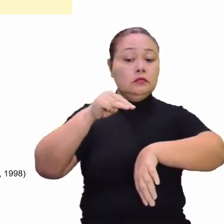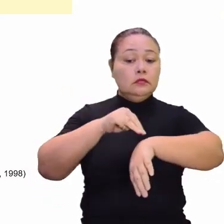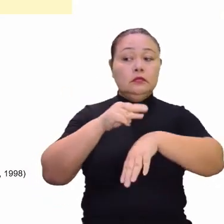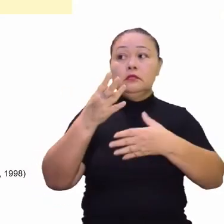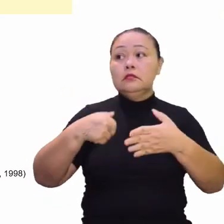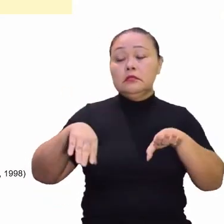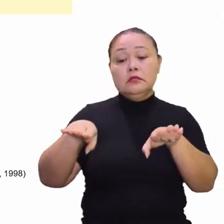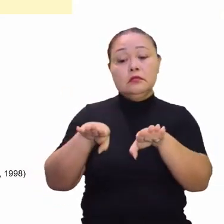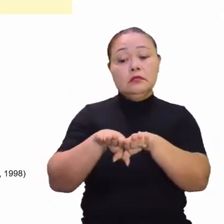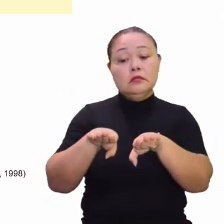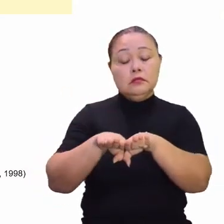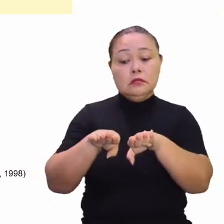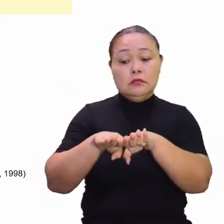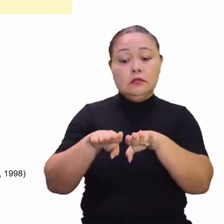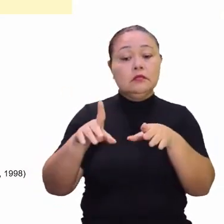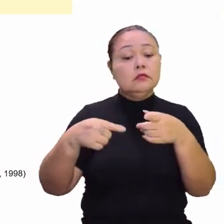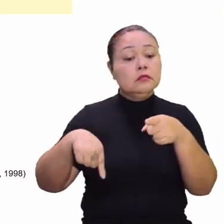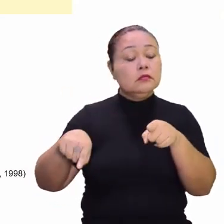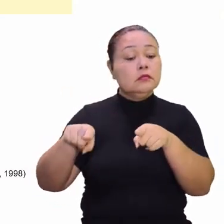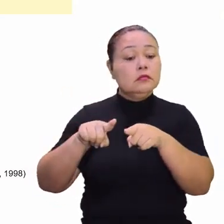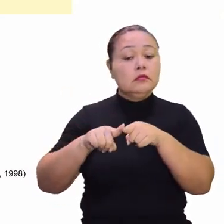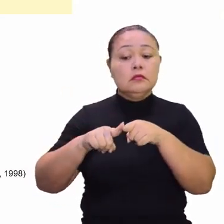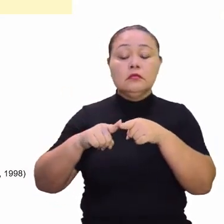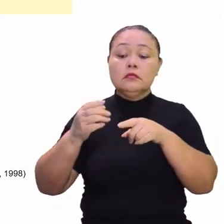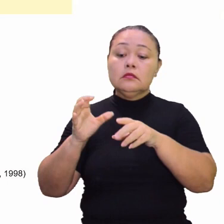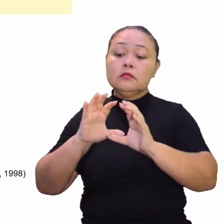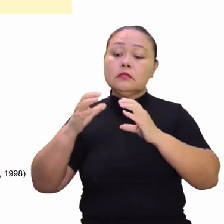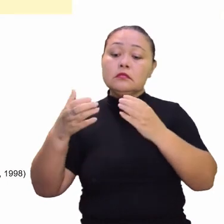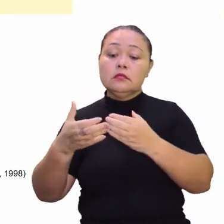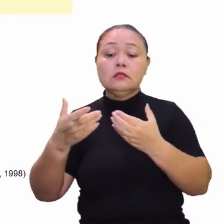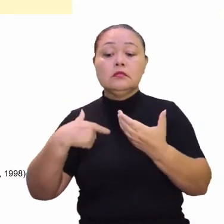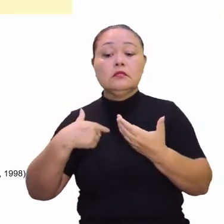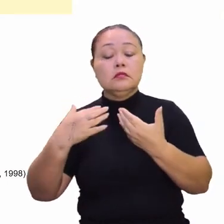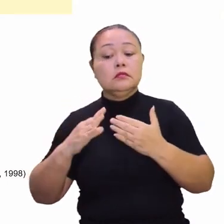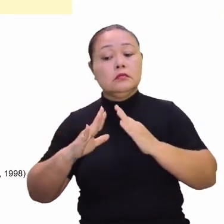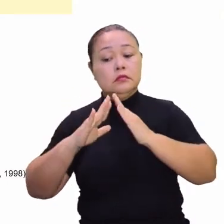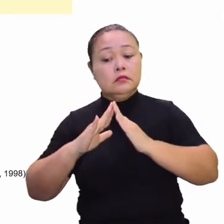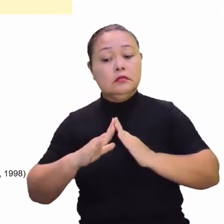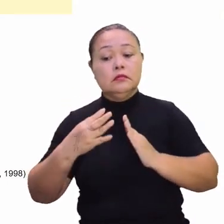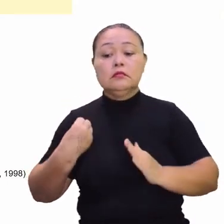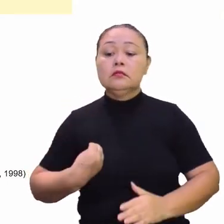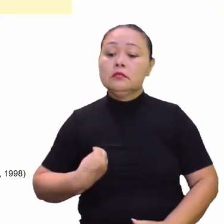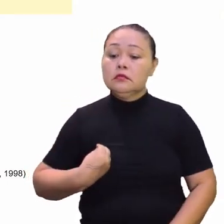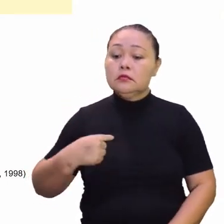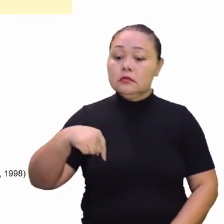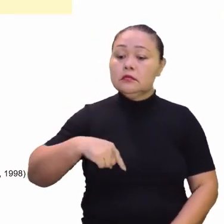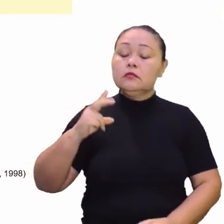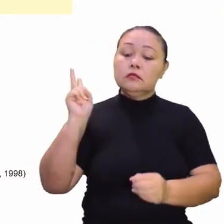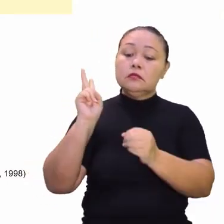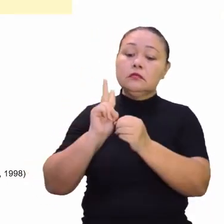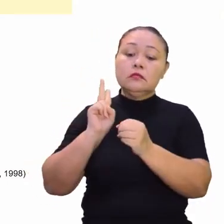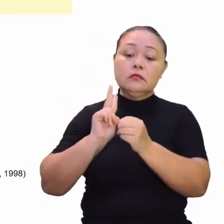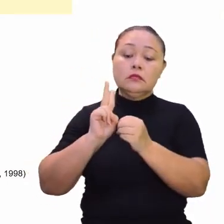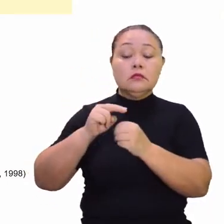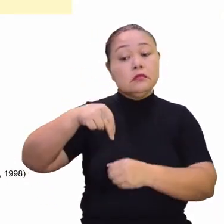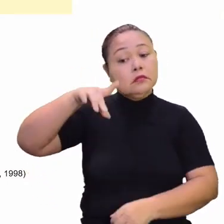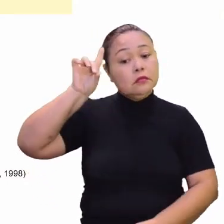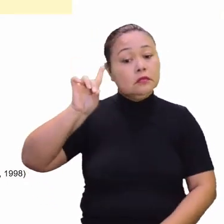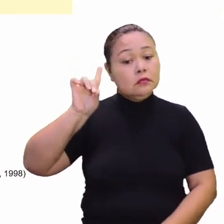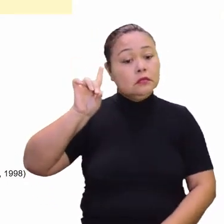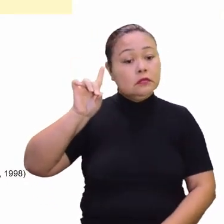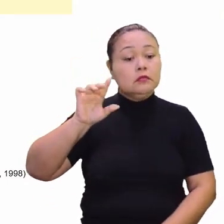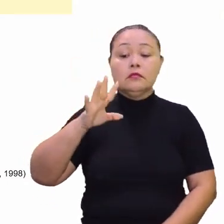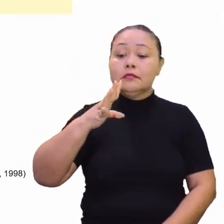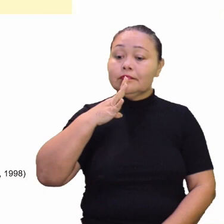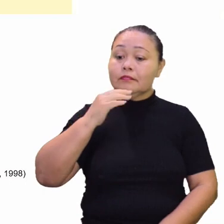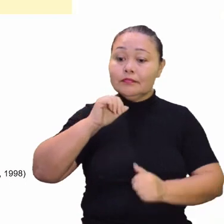e também dos ataques da comunidade que vivia aqui, nossa comunidade indígena. Então, os nordestinos eram conhecidos